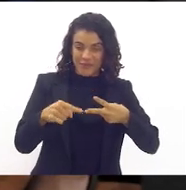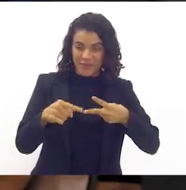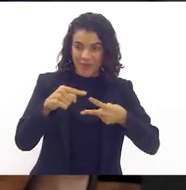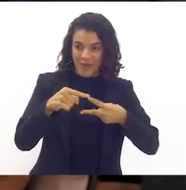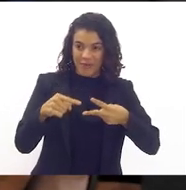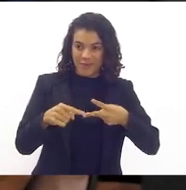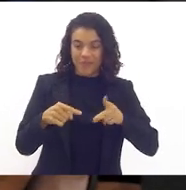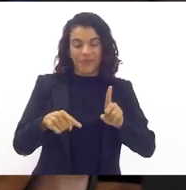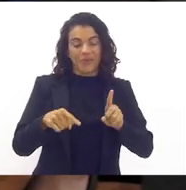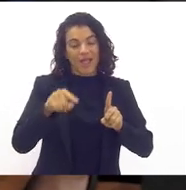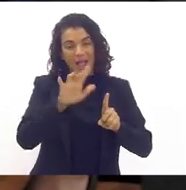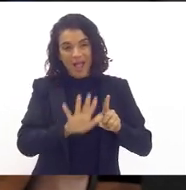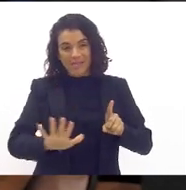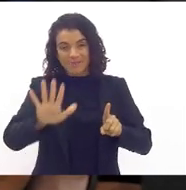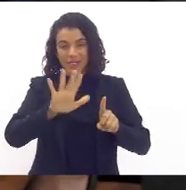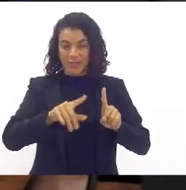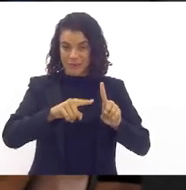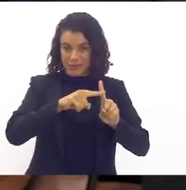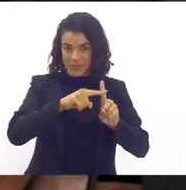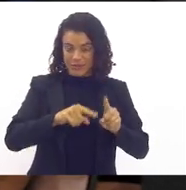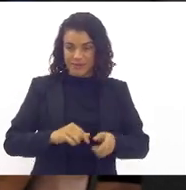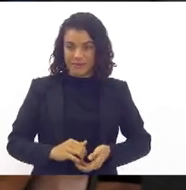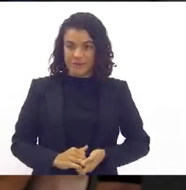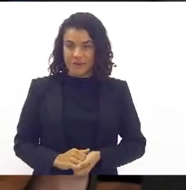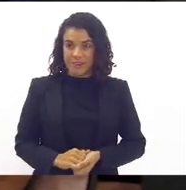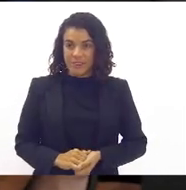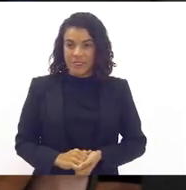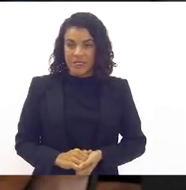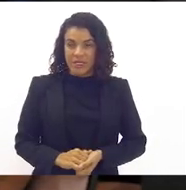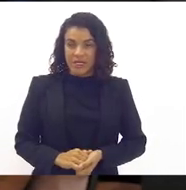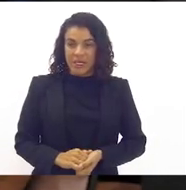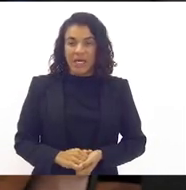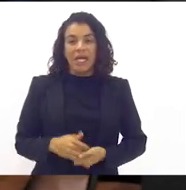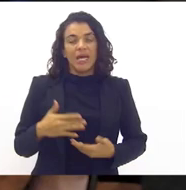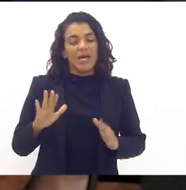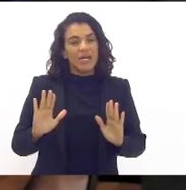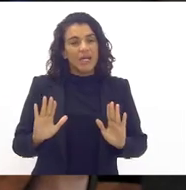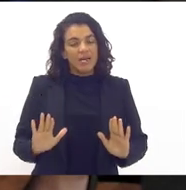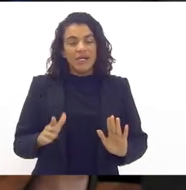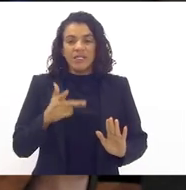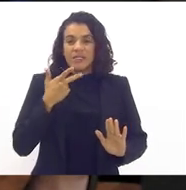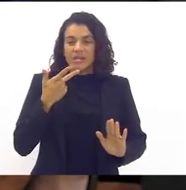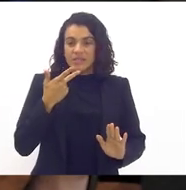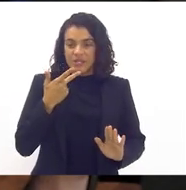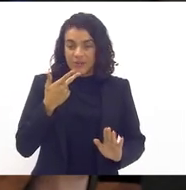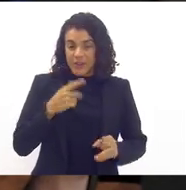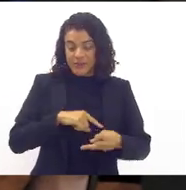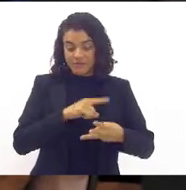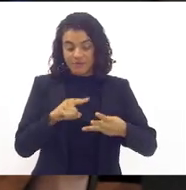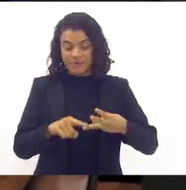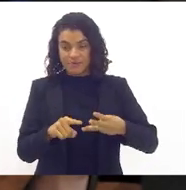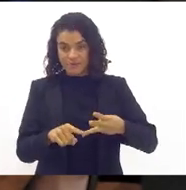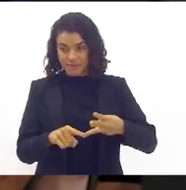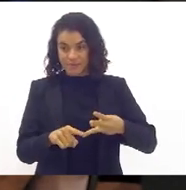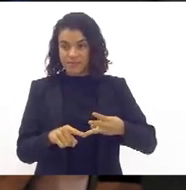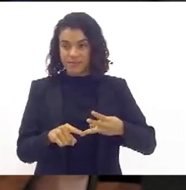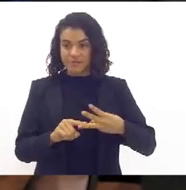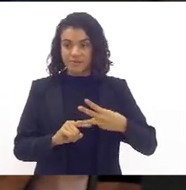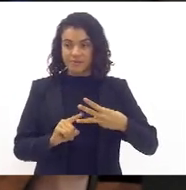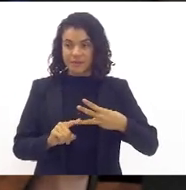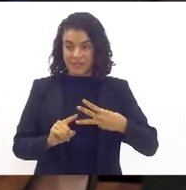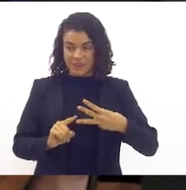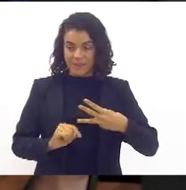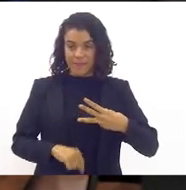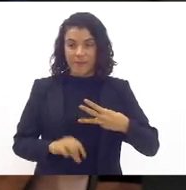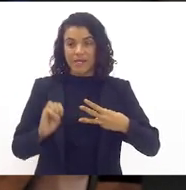os dois aspectos positivos. Mas estou falando porque aí eu falei num terceiro. Se a gente